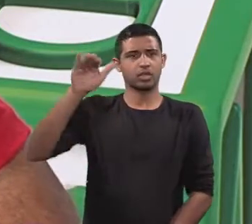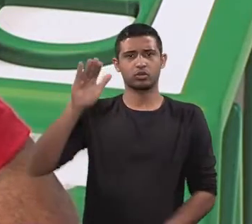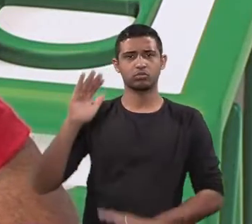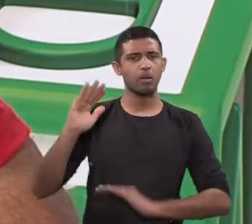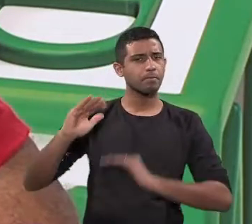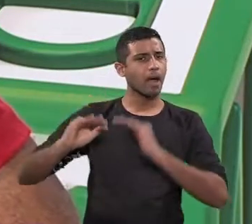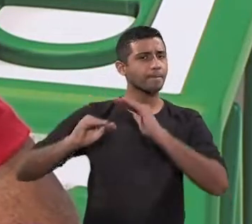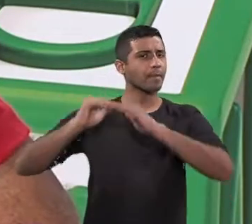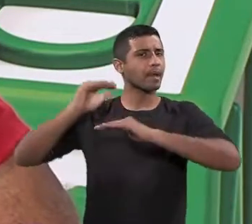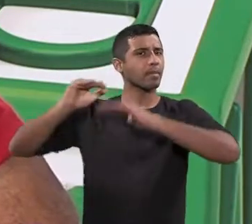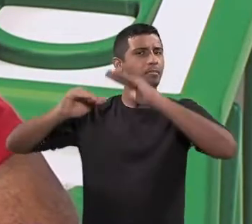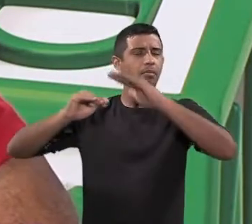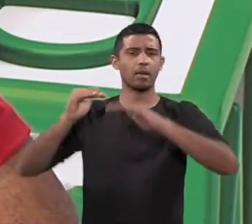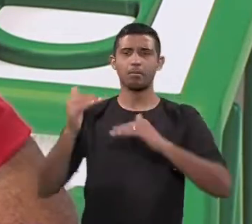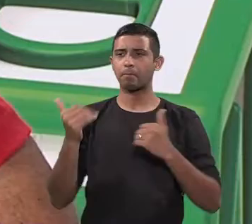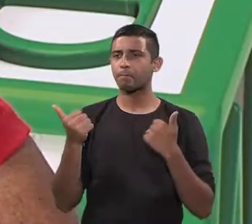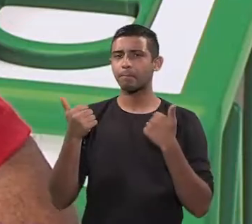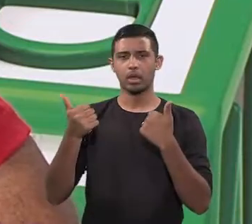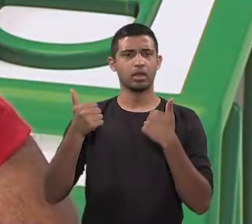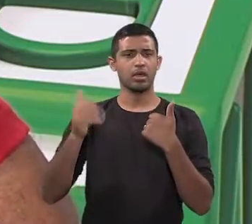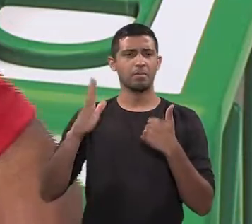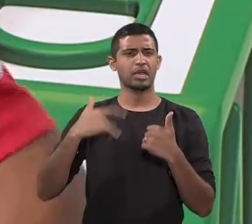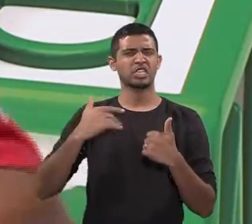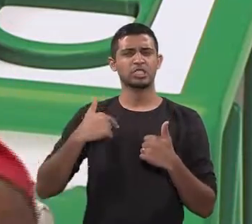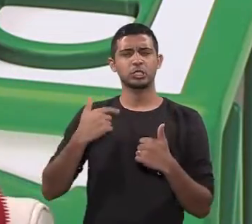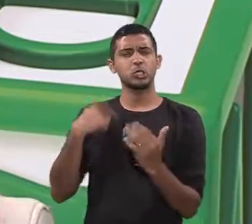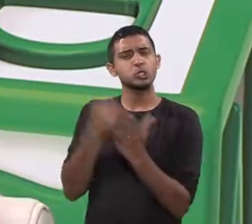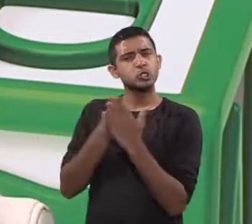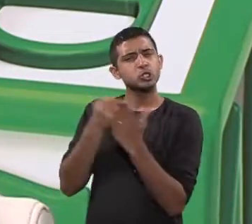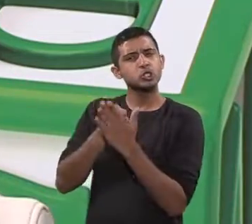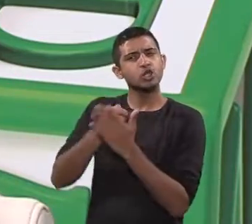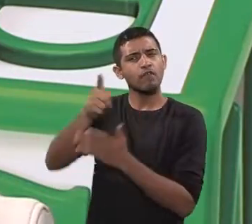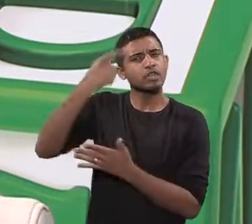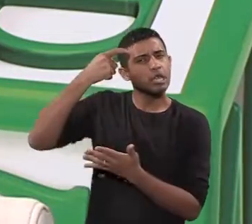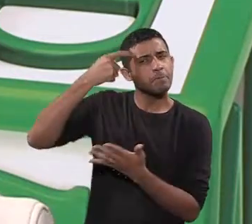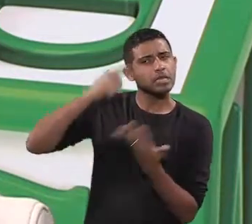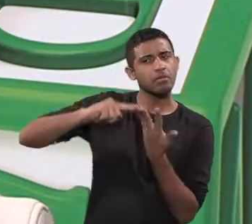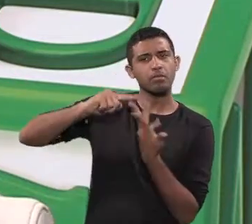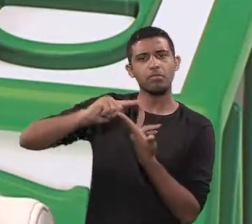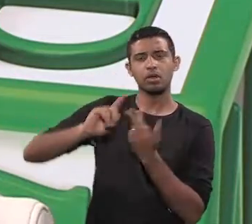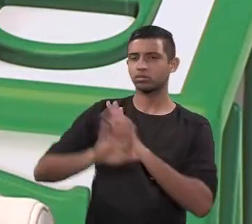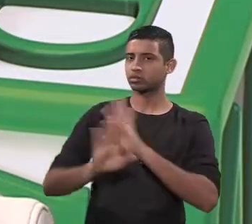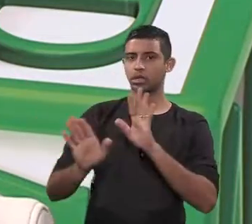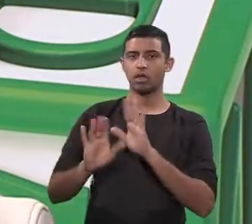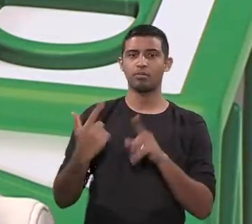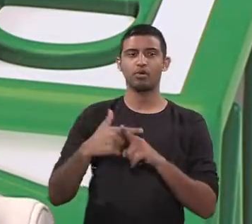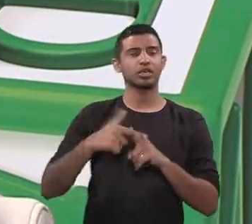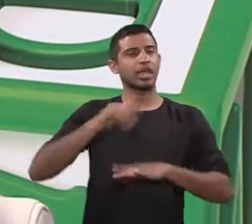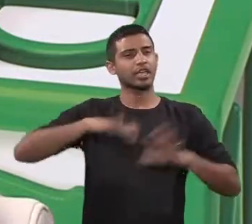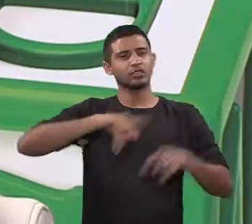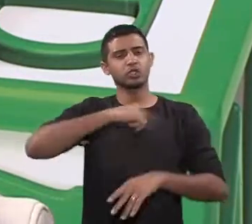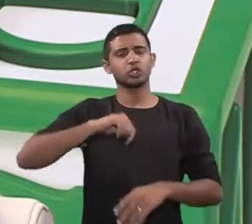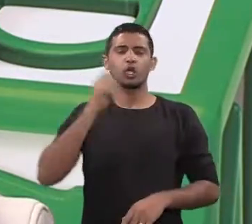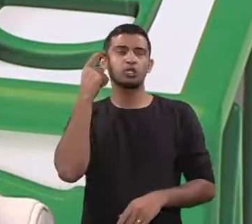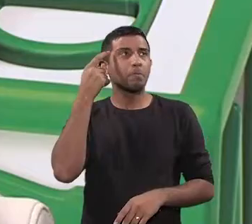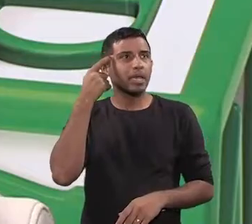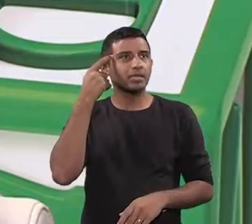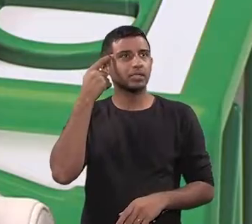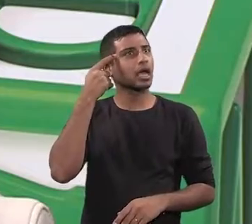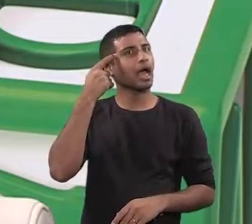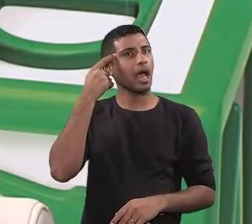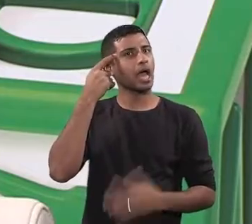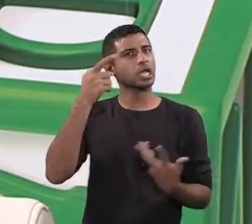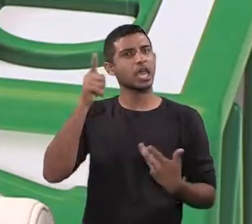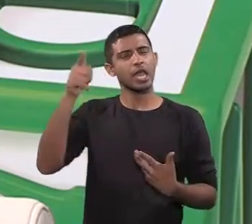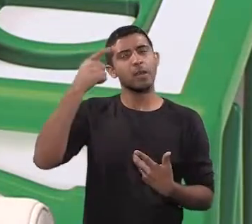potencial, a sua qualidade, sem que a gente coloque dentro da caixinha, né? Porque infelizmente às vezes a gente cria um padrão